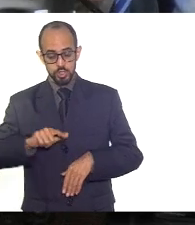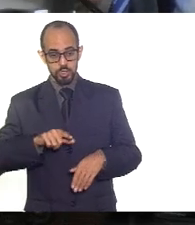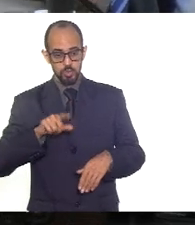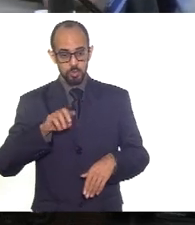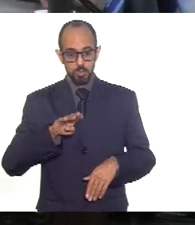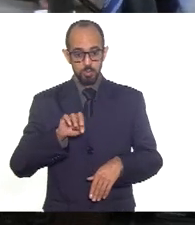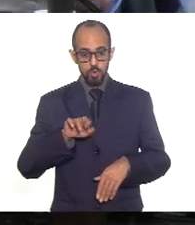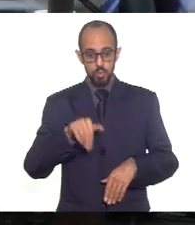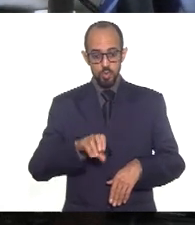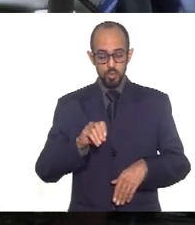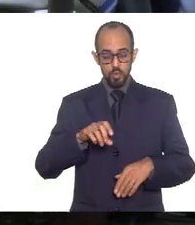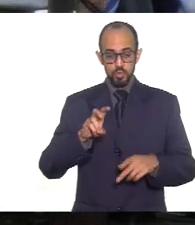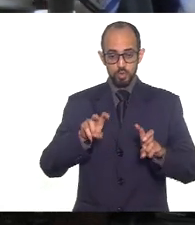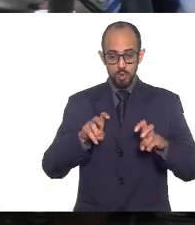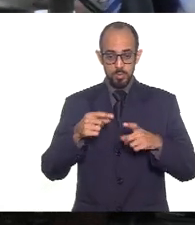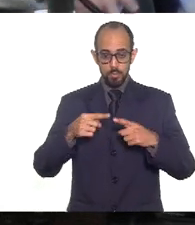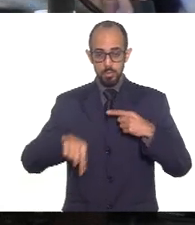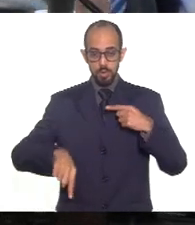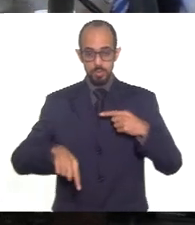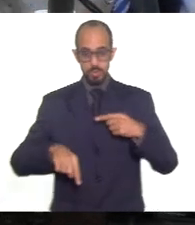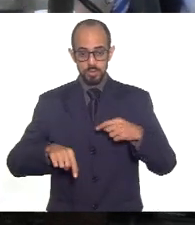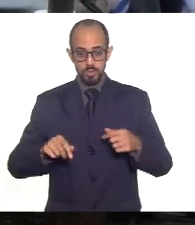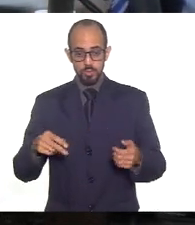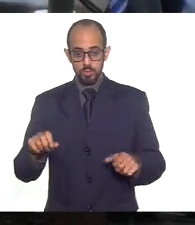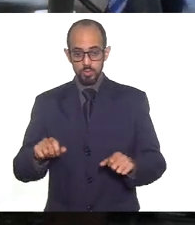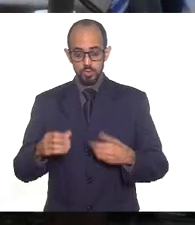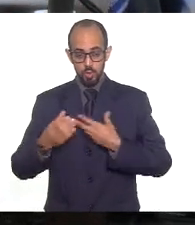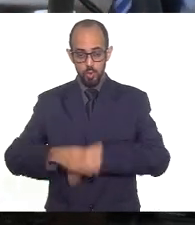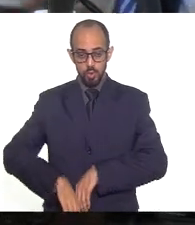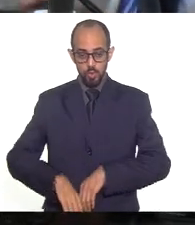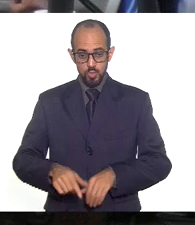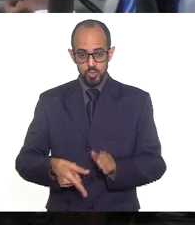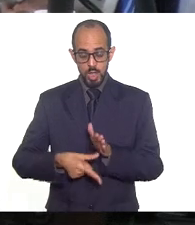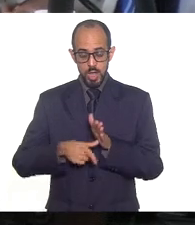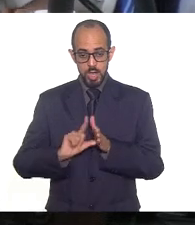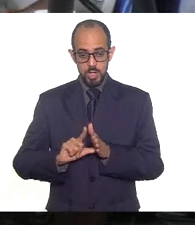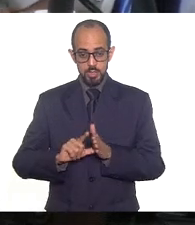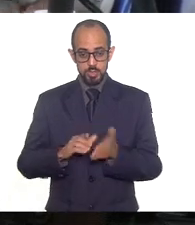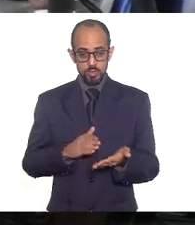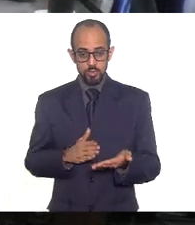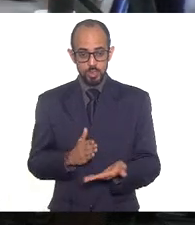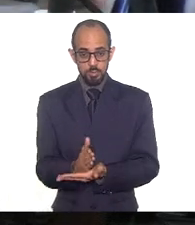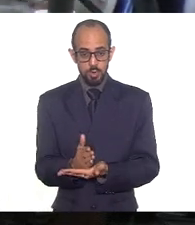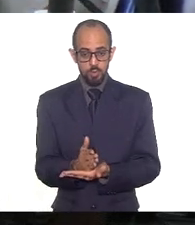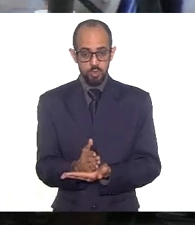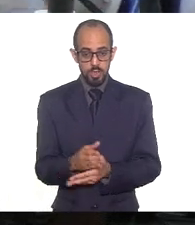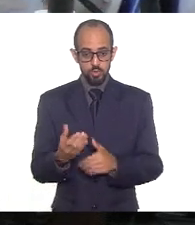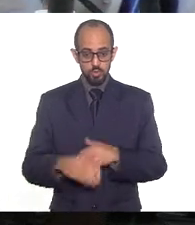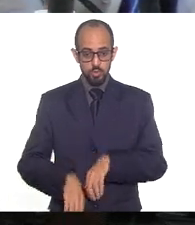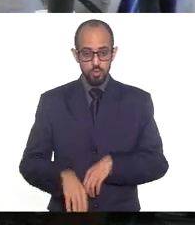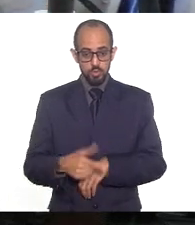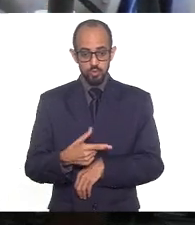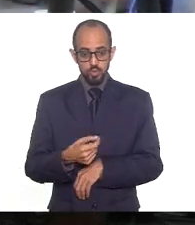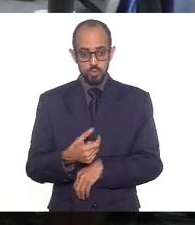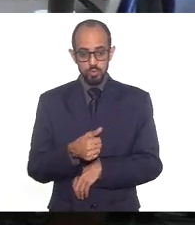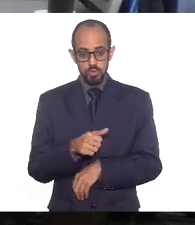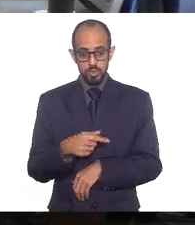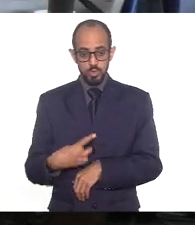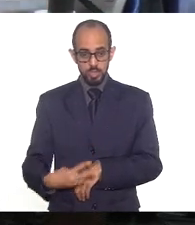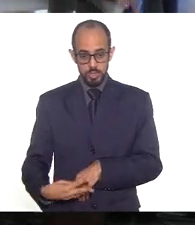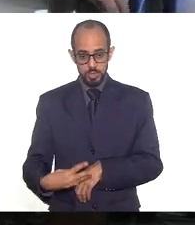dispõe sobre a proibição de realização de concurso público antes da convocação dos aprovados do concurso de 2013